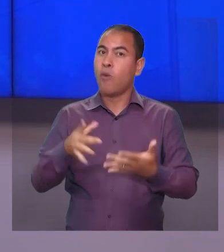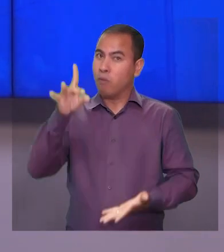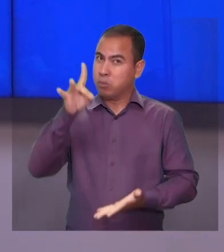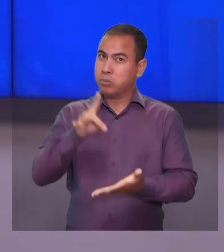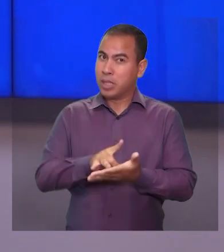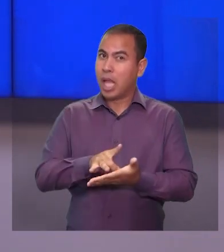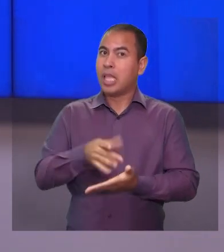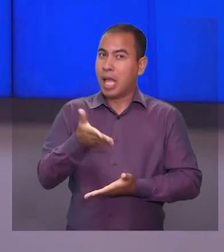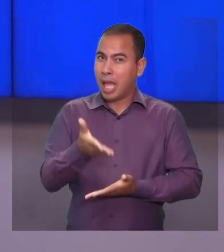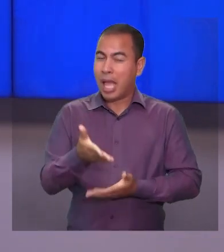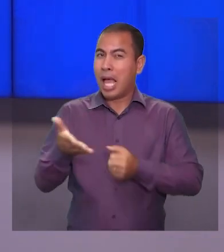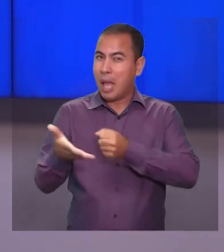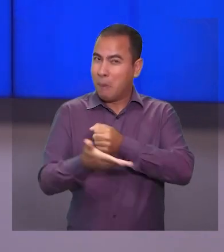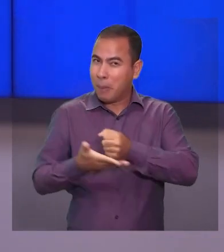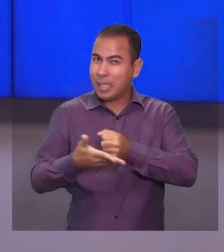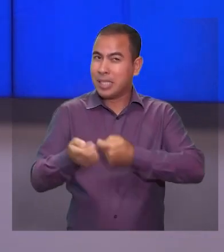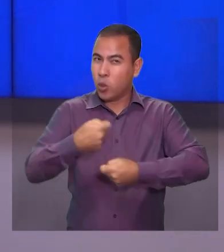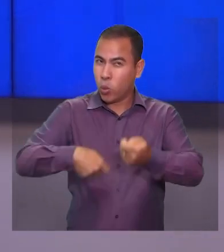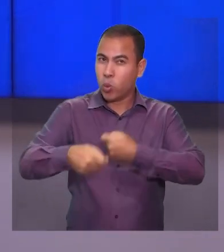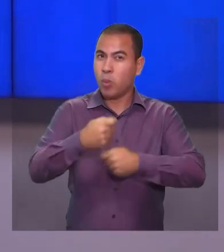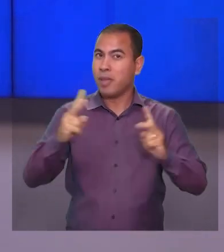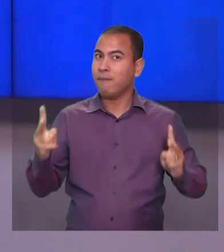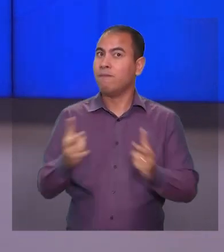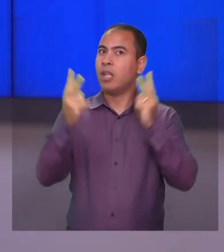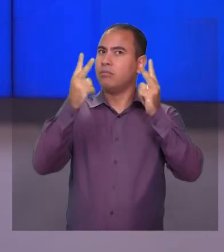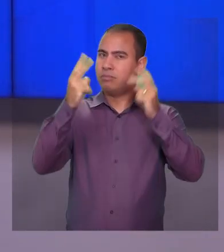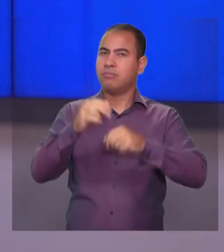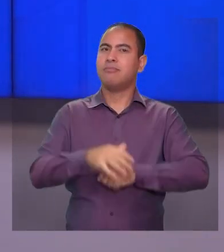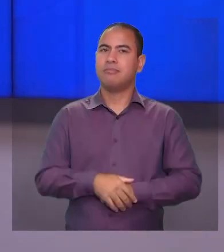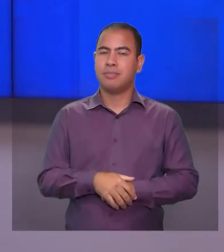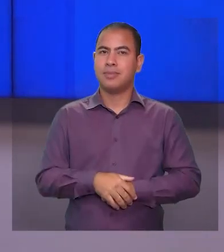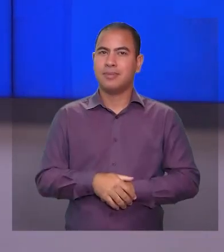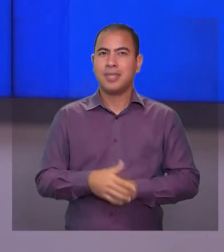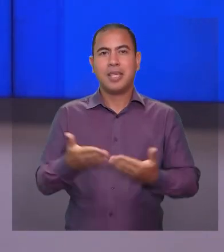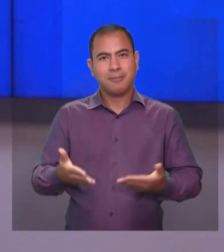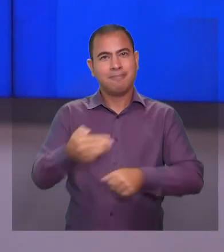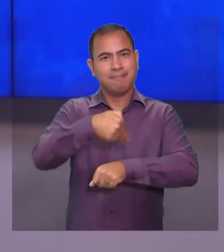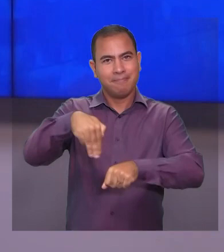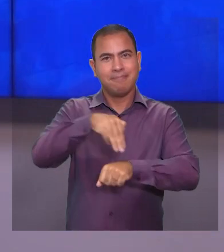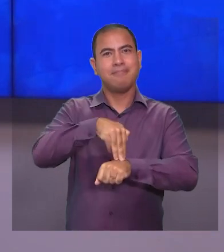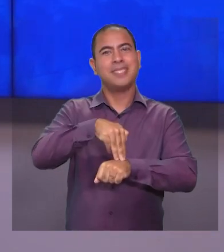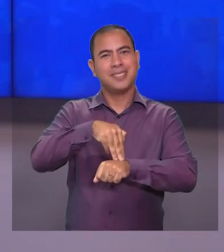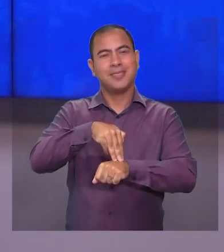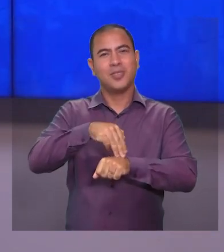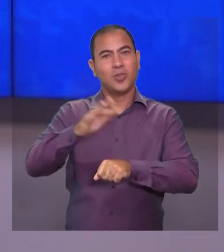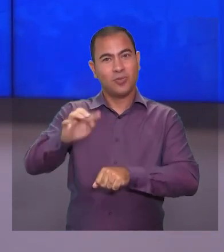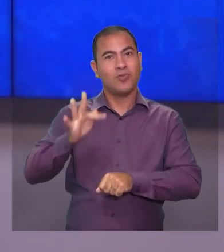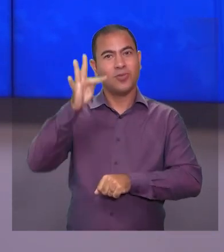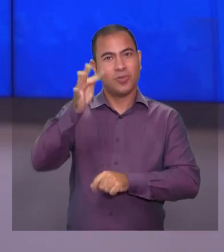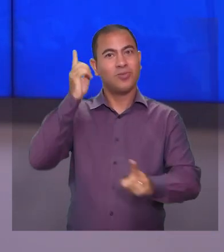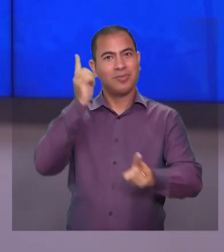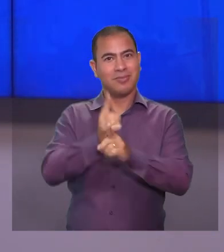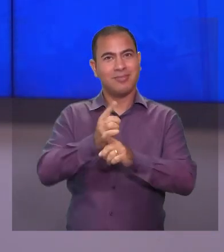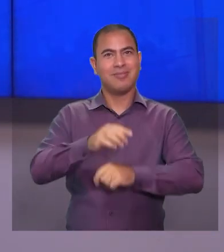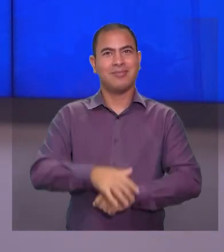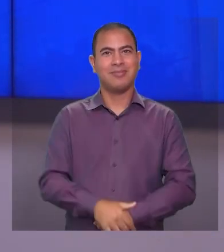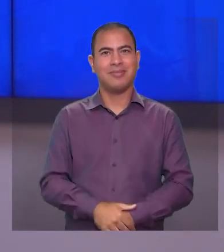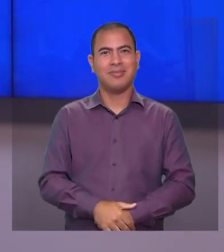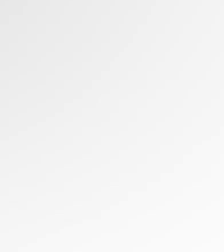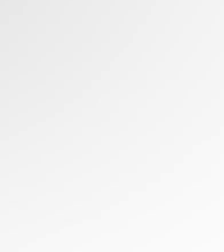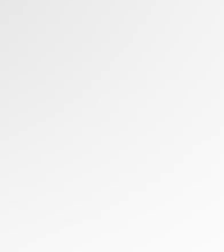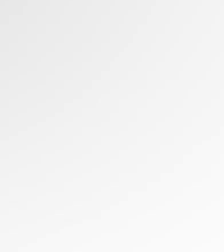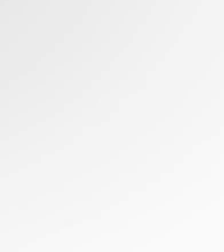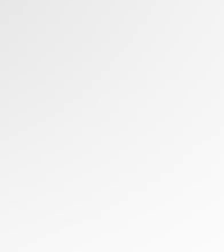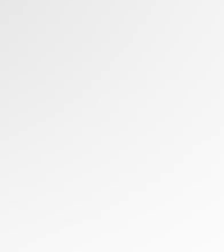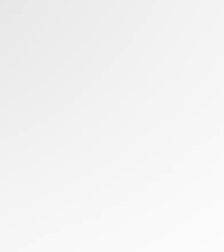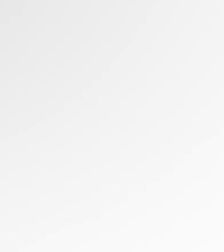mais a área que é o sustentáculo da economia goiana. Esse foi mais um Minuto Alego e voltamos a qualquer momento.